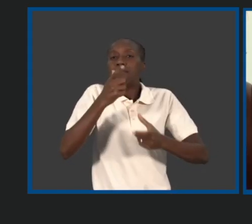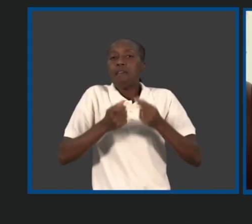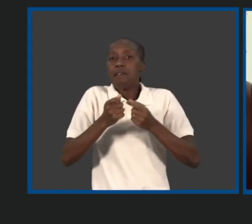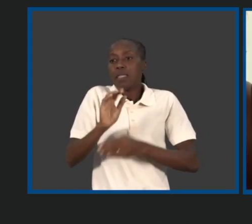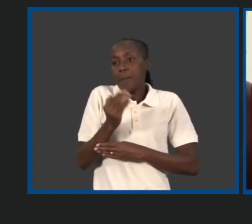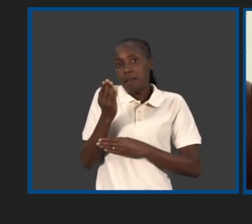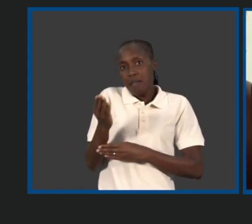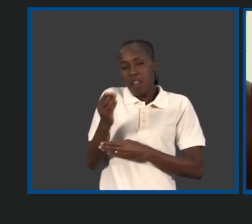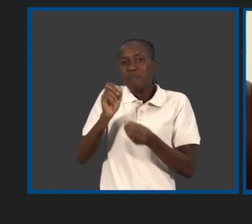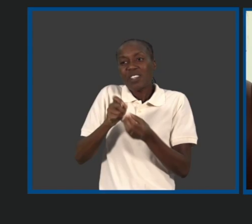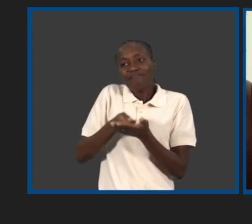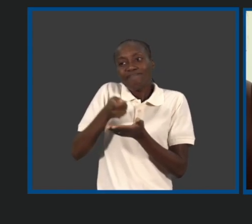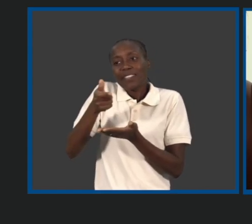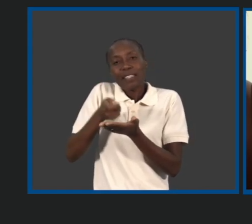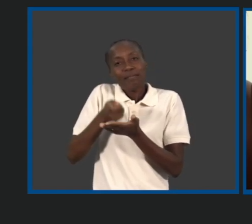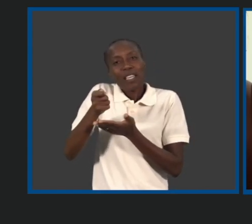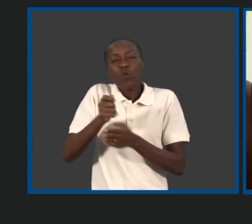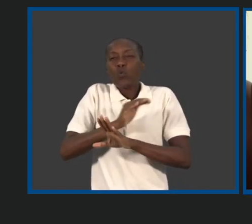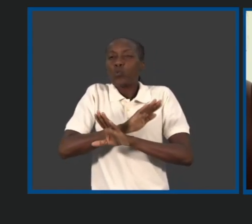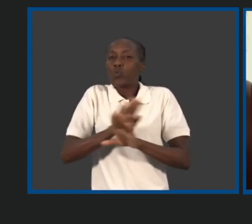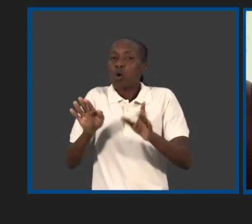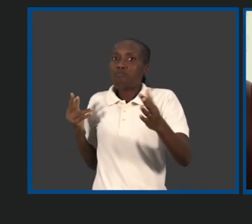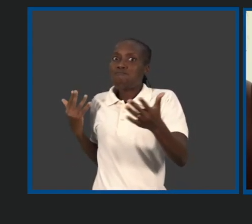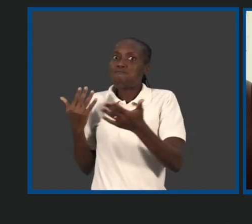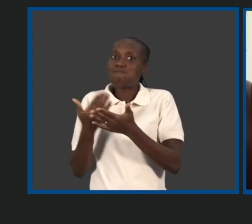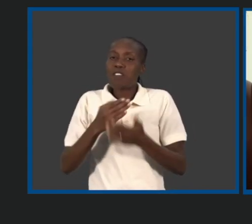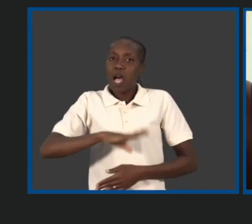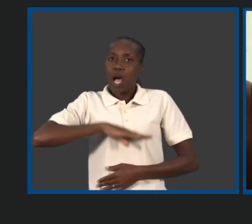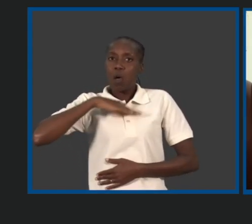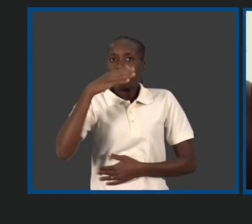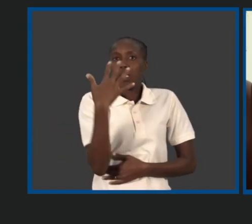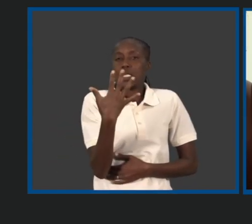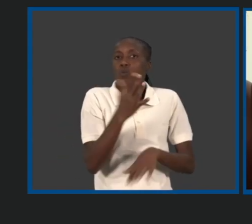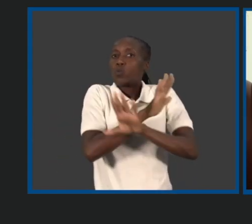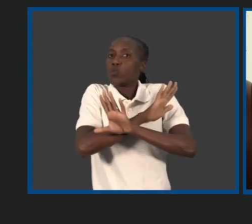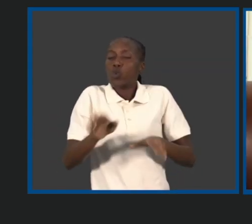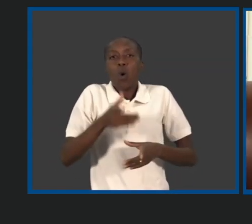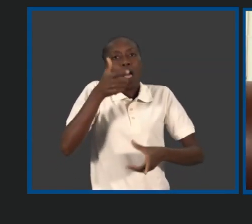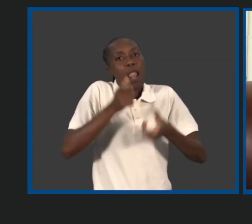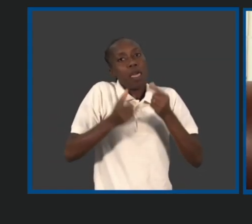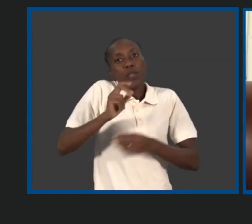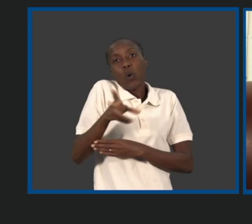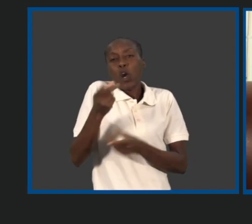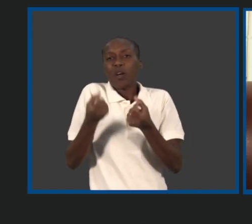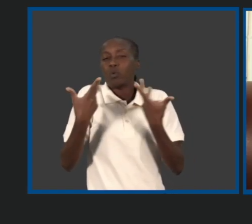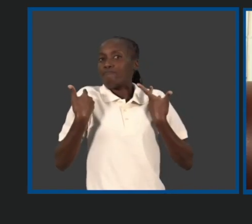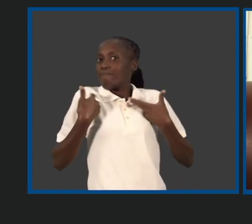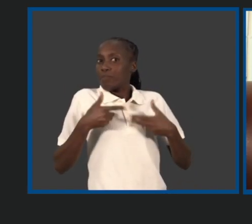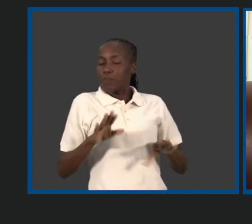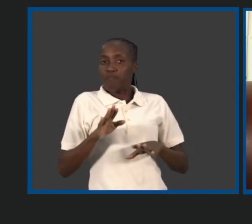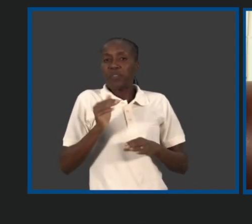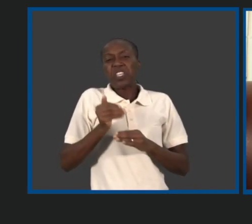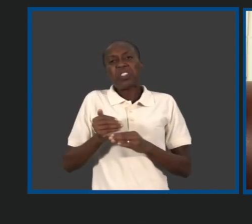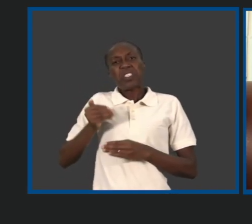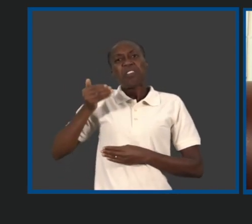alimentava de leite. Até os cinco anos ela só tomava leite e não comia outra coisa. Houve tempos que